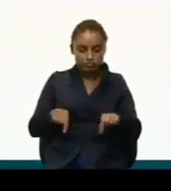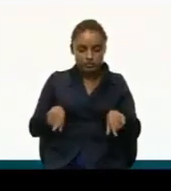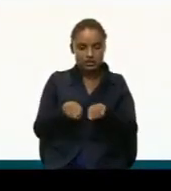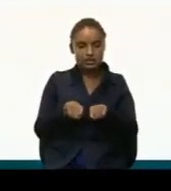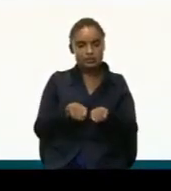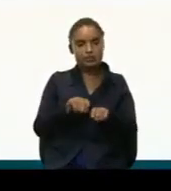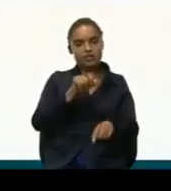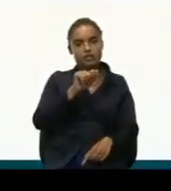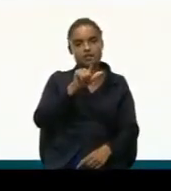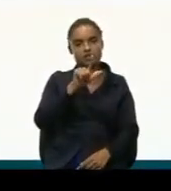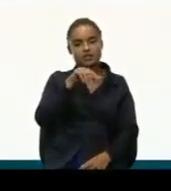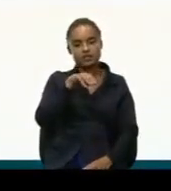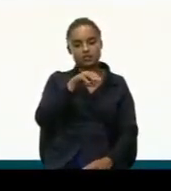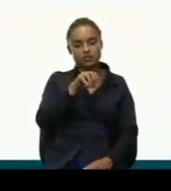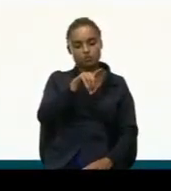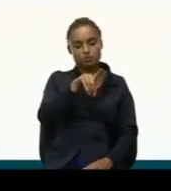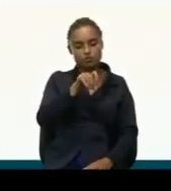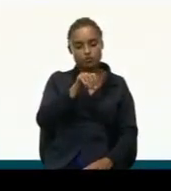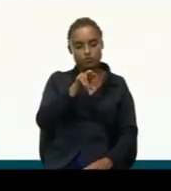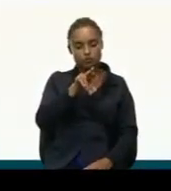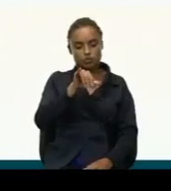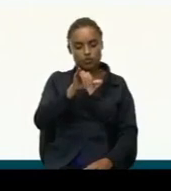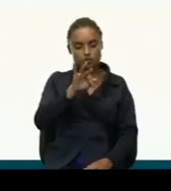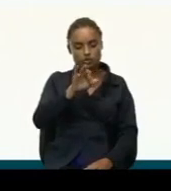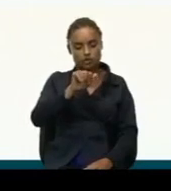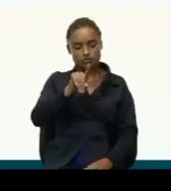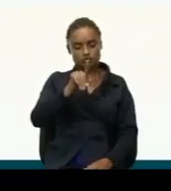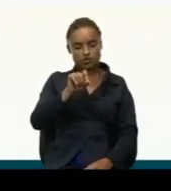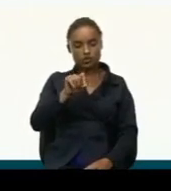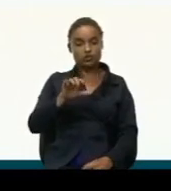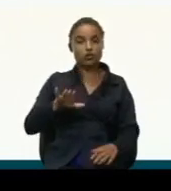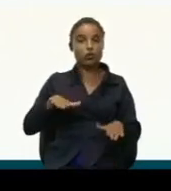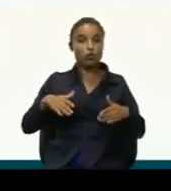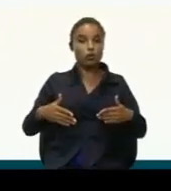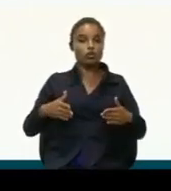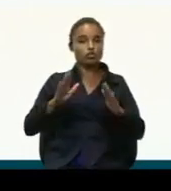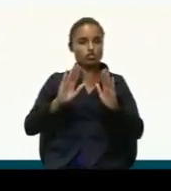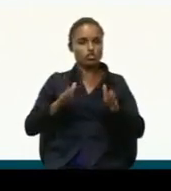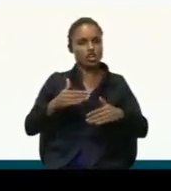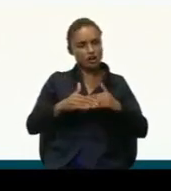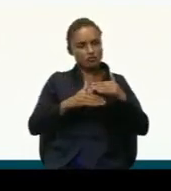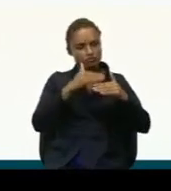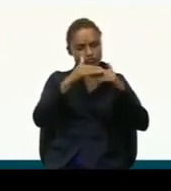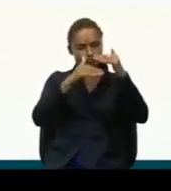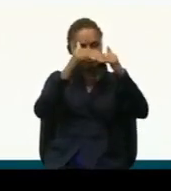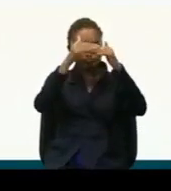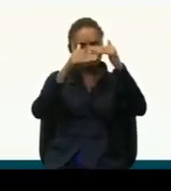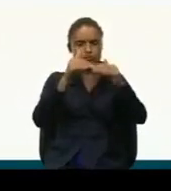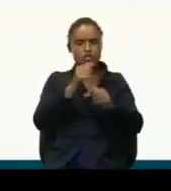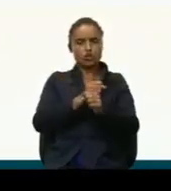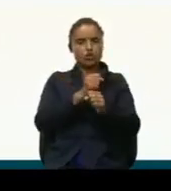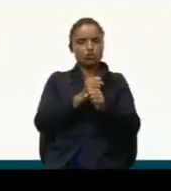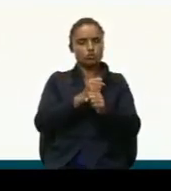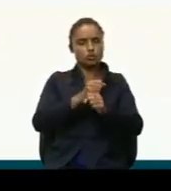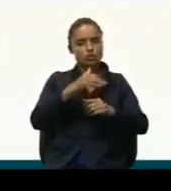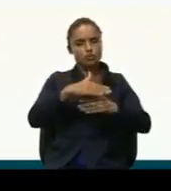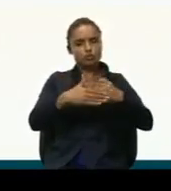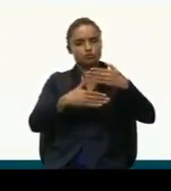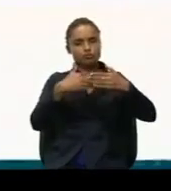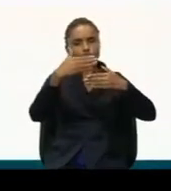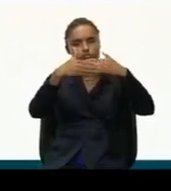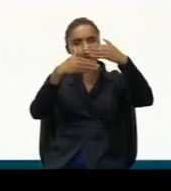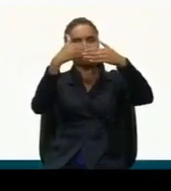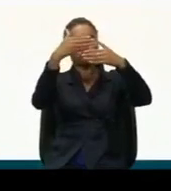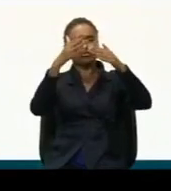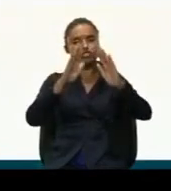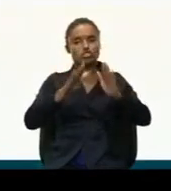vai desenvolvendo, eu já não posso mais ter esse ponto aqui. Em compensação, eu consigo remover esse outro e